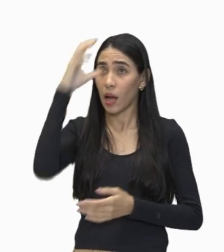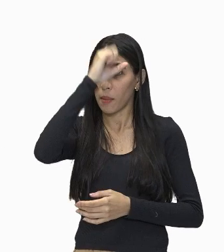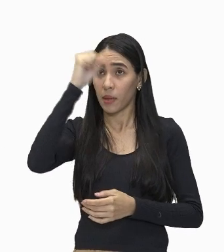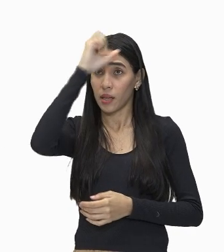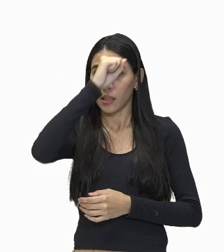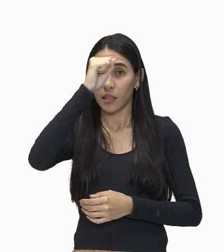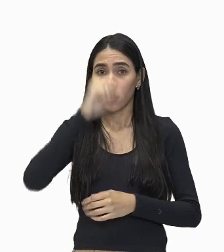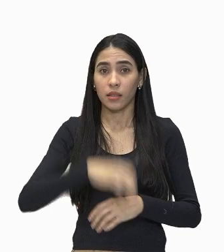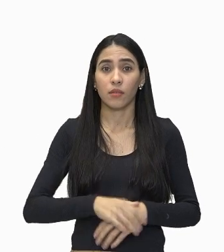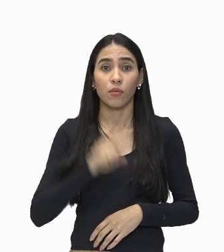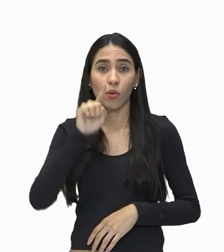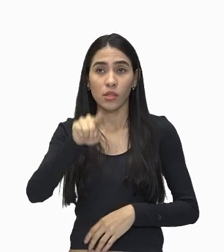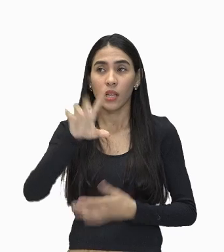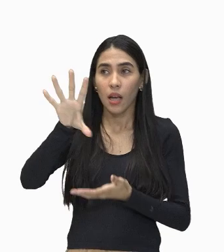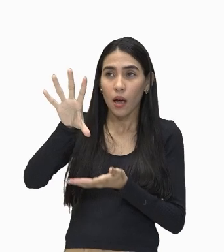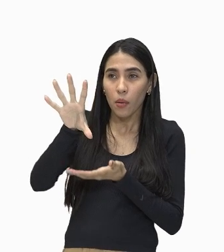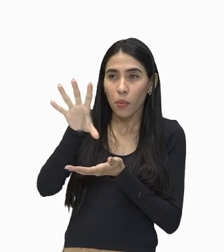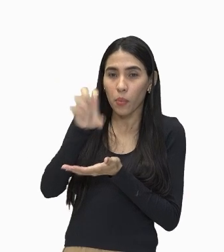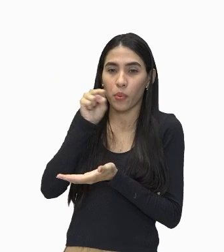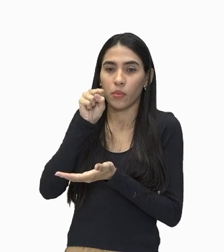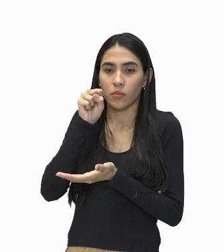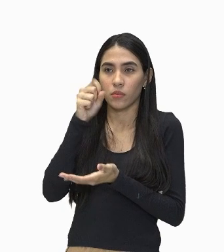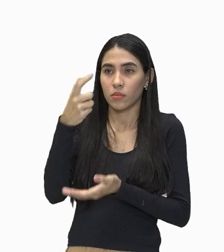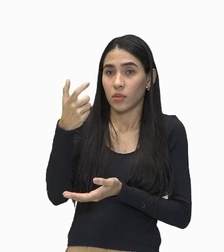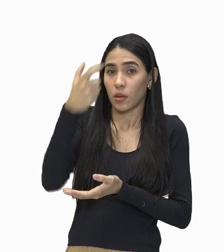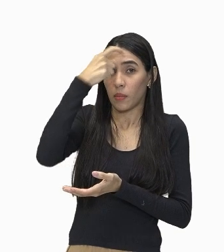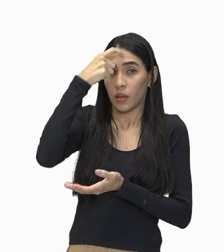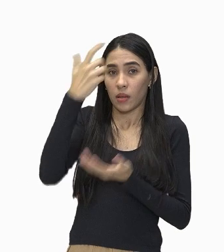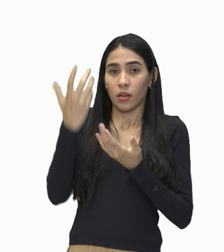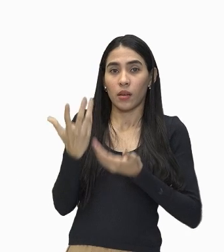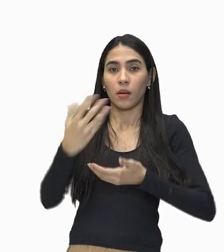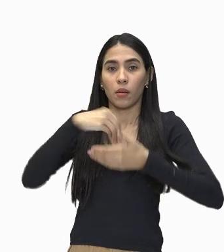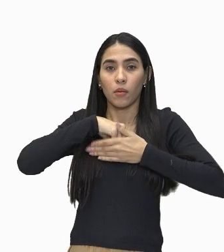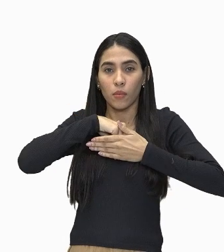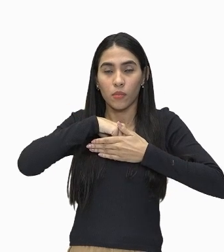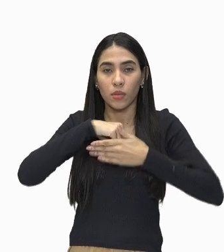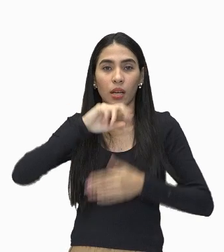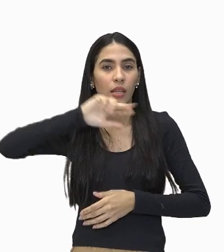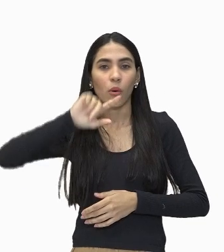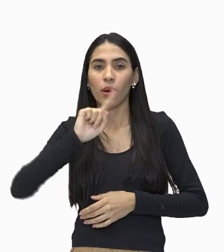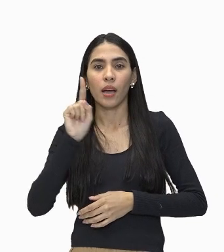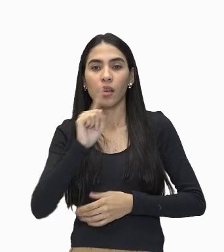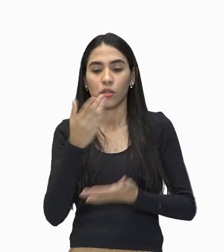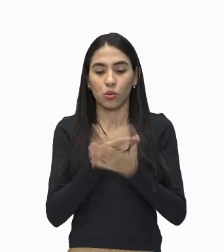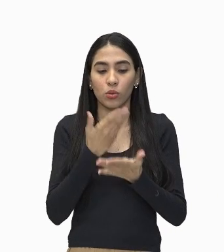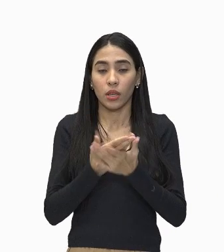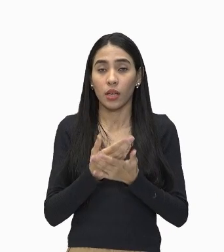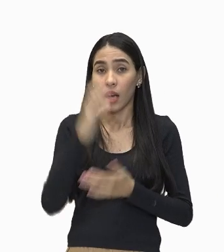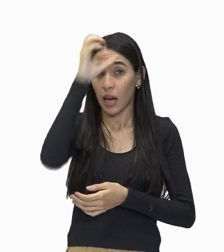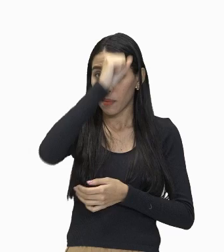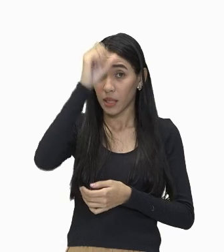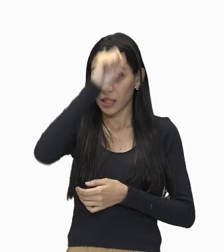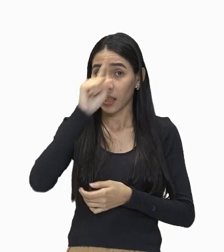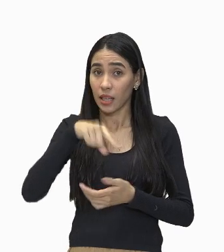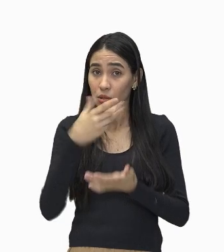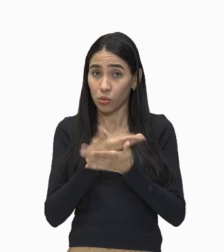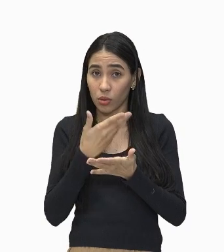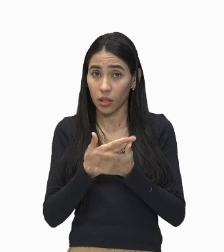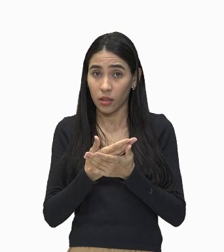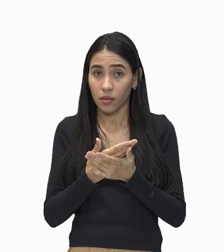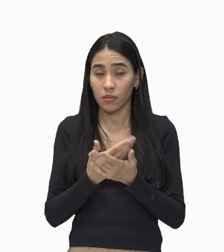você capturar o fenômeno. Não é você estudar o fenômeno. Aprender é estudar. Você vê que